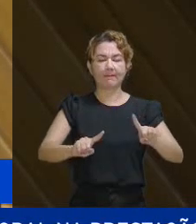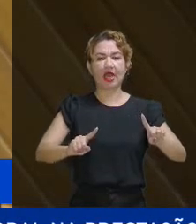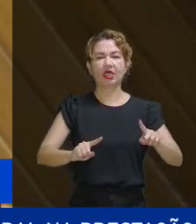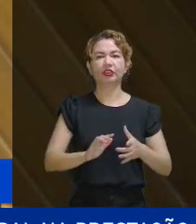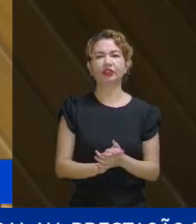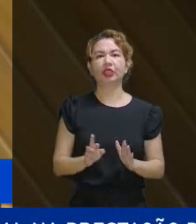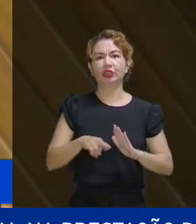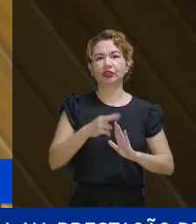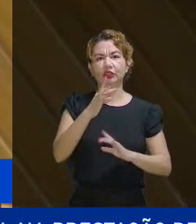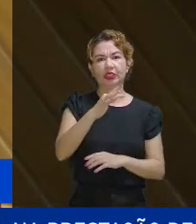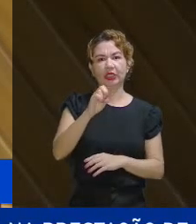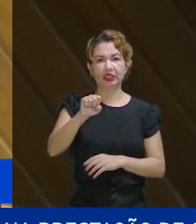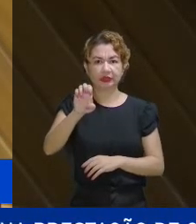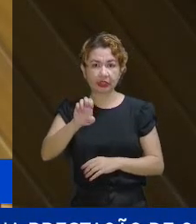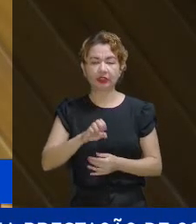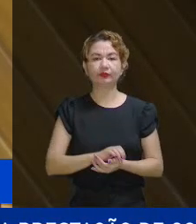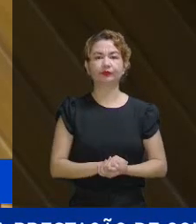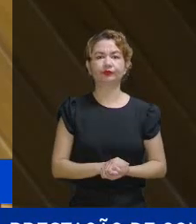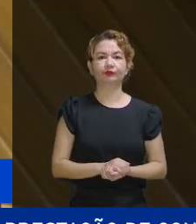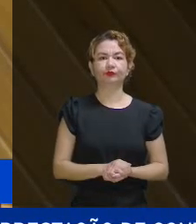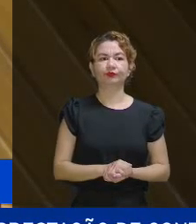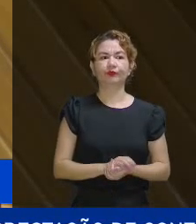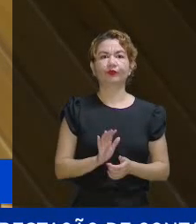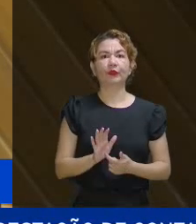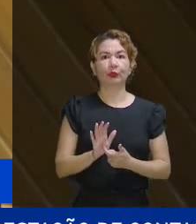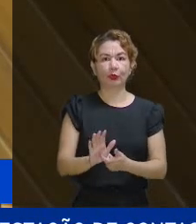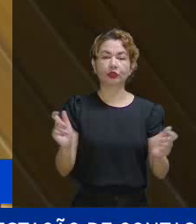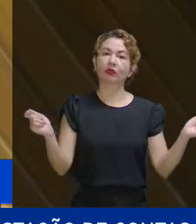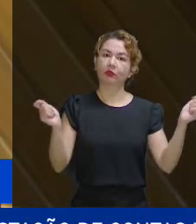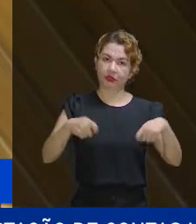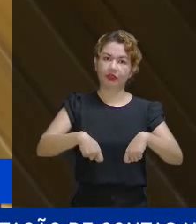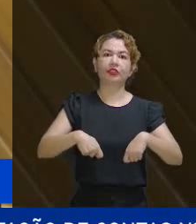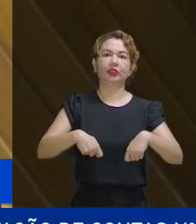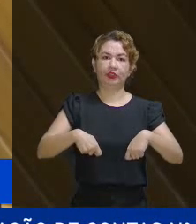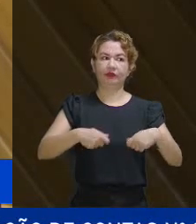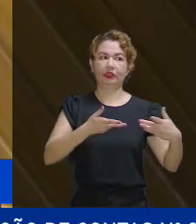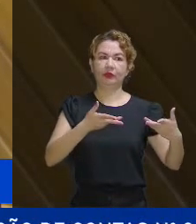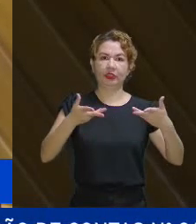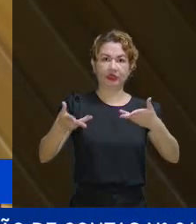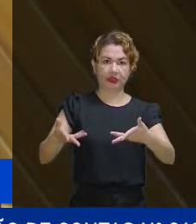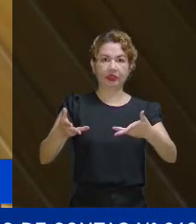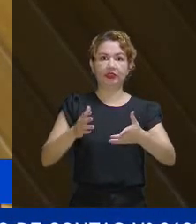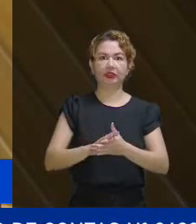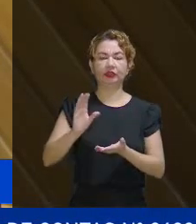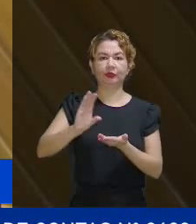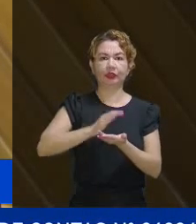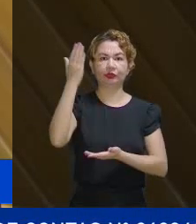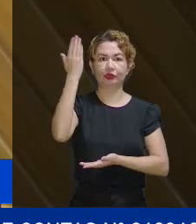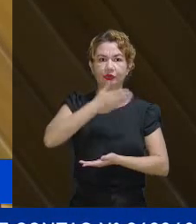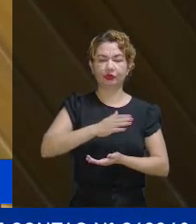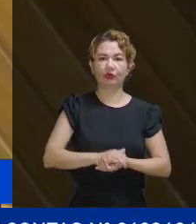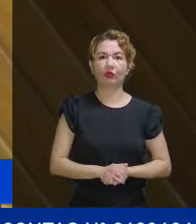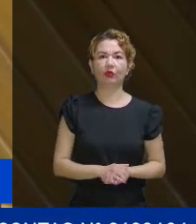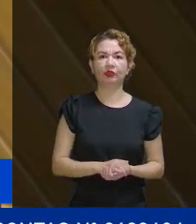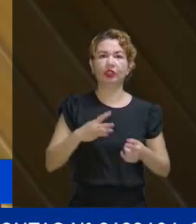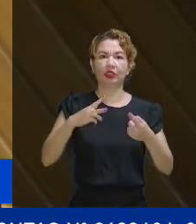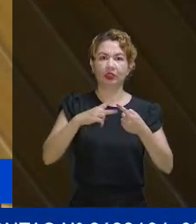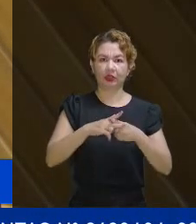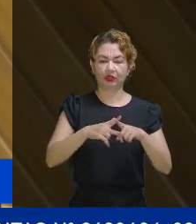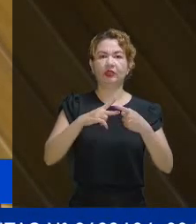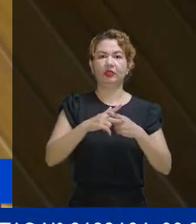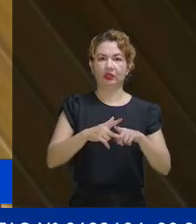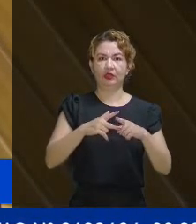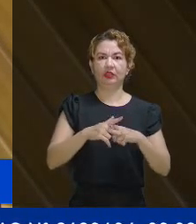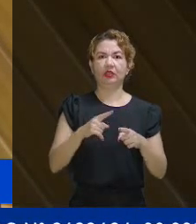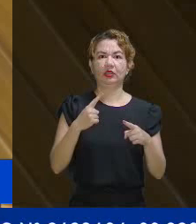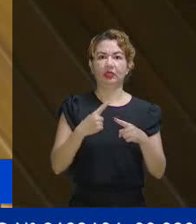TSE 23.607 prevê a possibilidade de apresentação de prestação de contas retificadora,